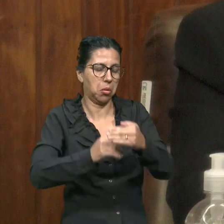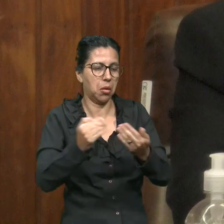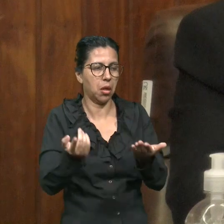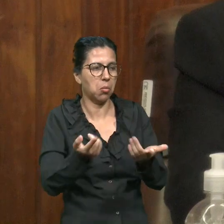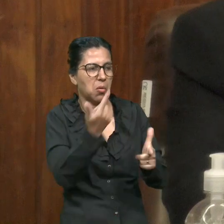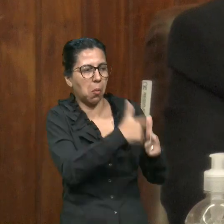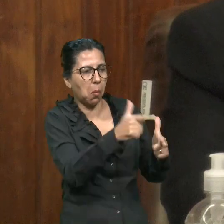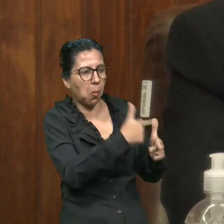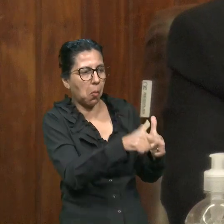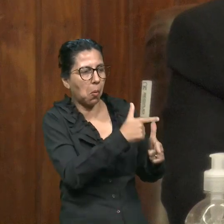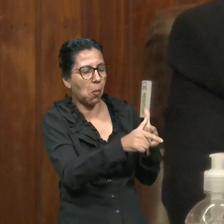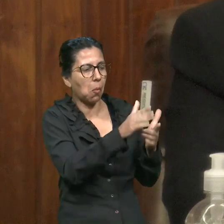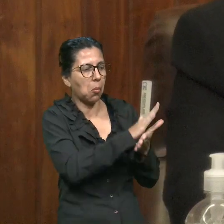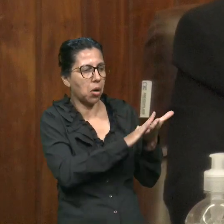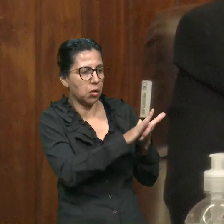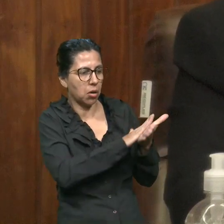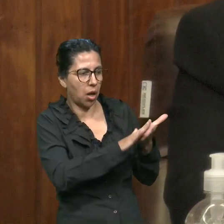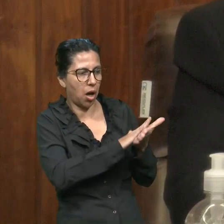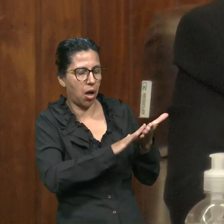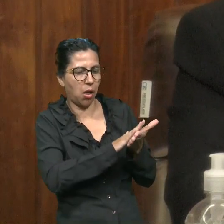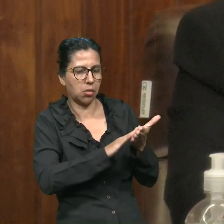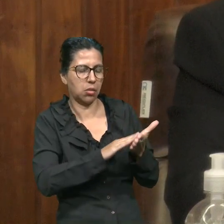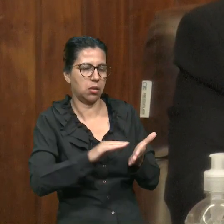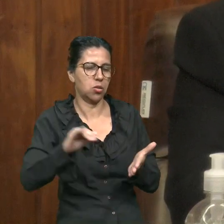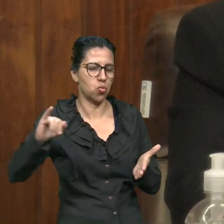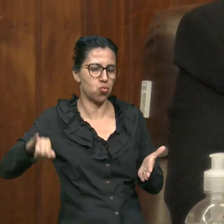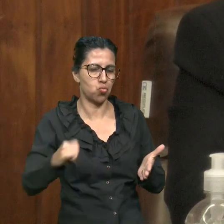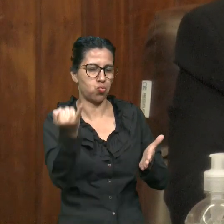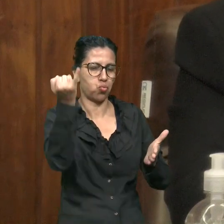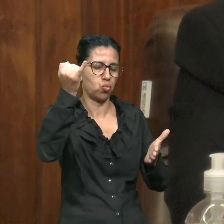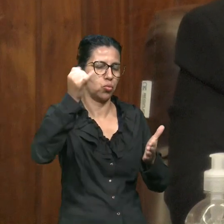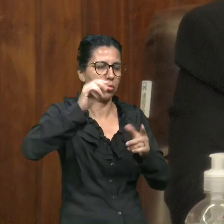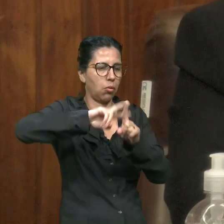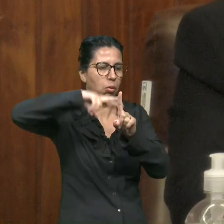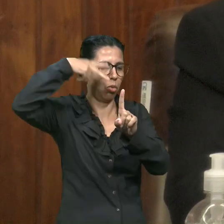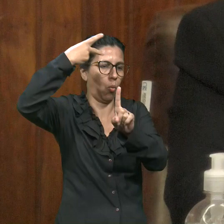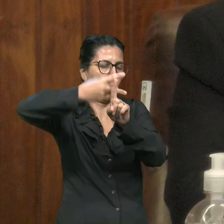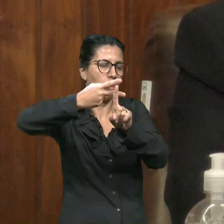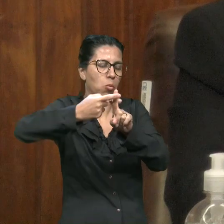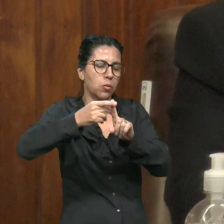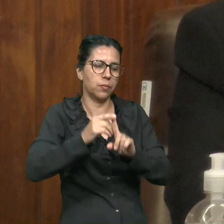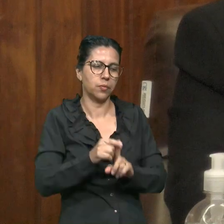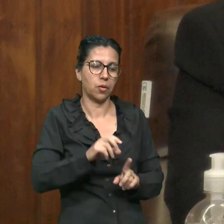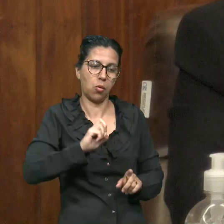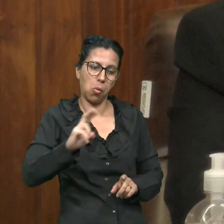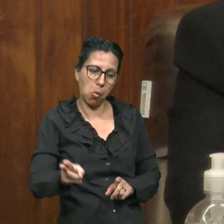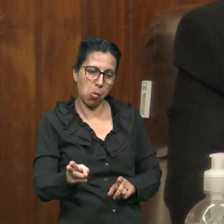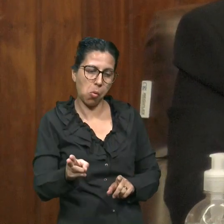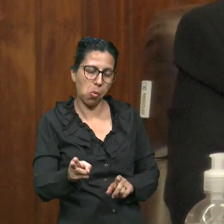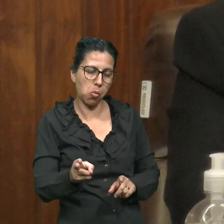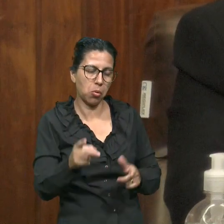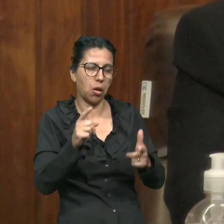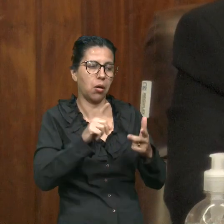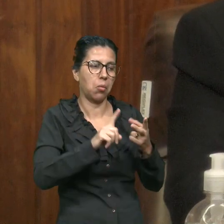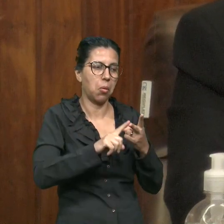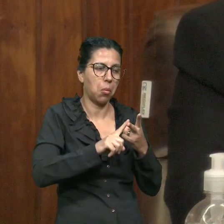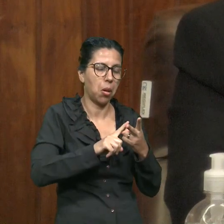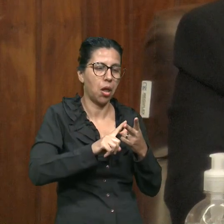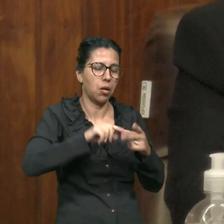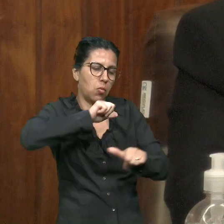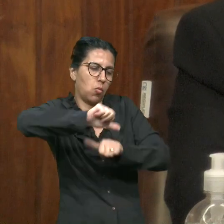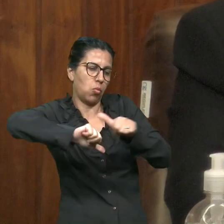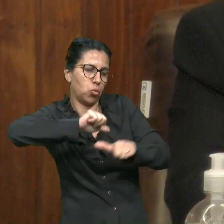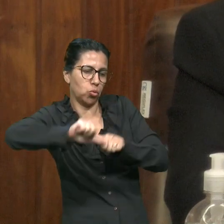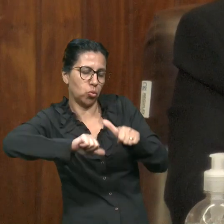surgido problemas que justificassem tais aditivos ou, concluído o processo licitatório, mudar o projeto, maculando,